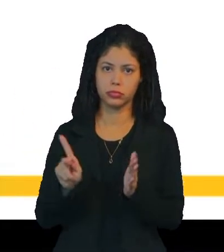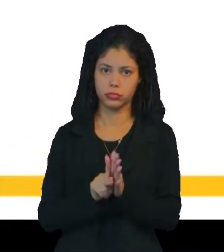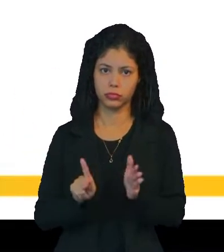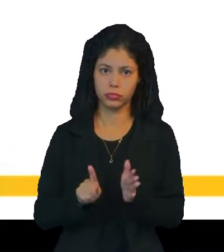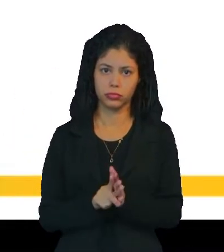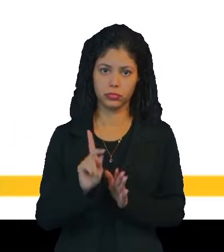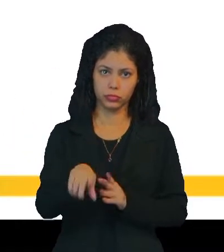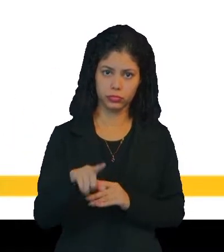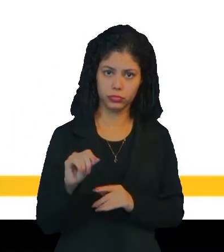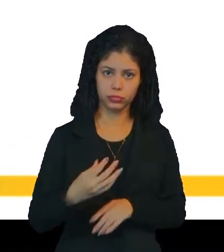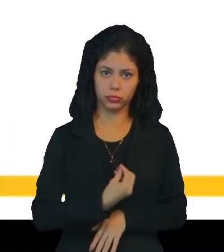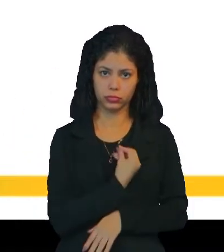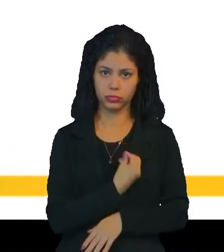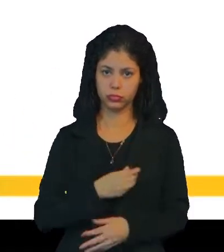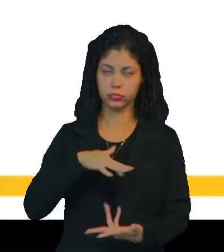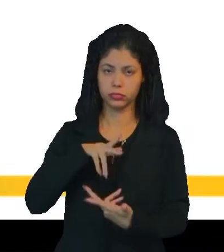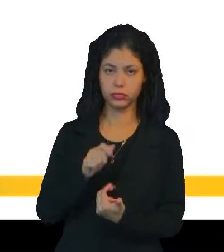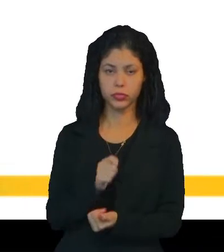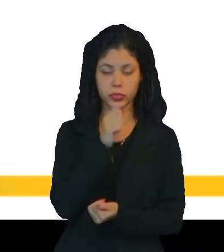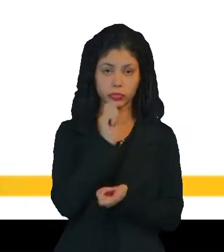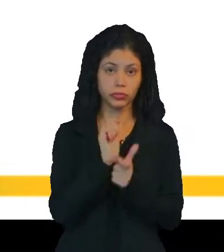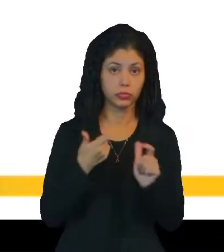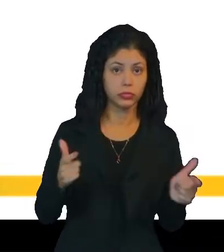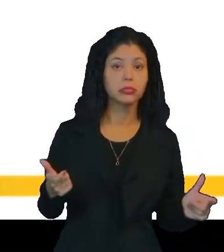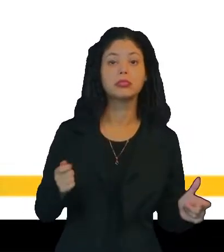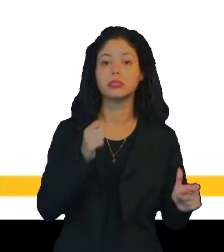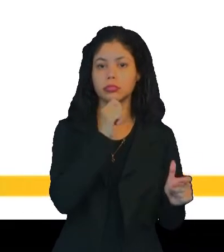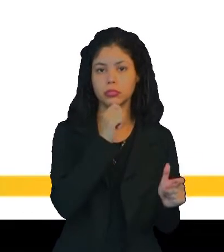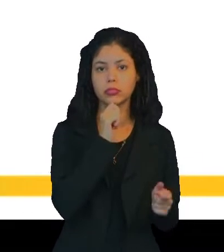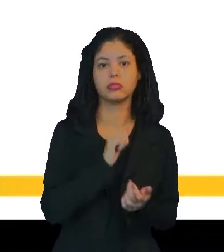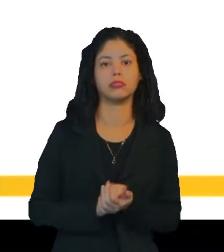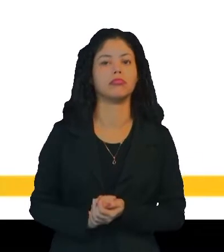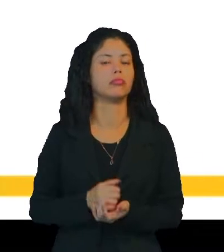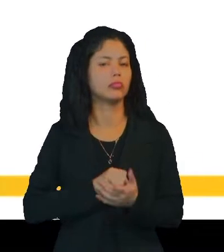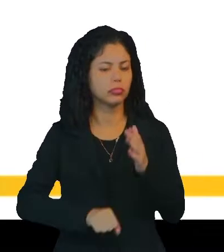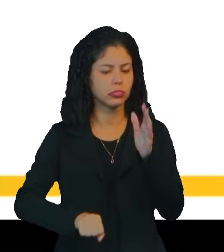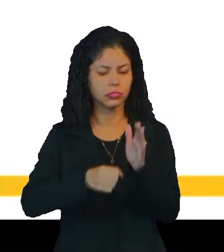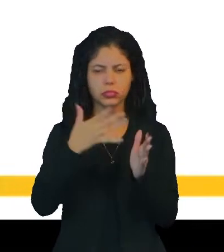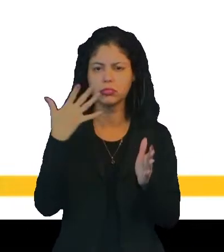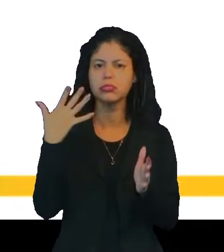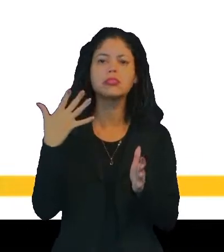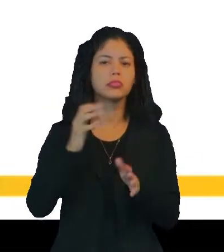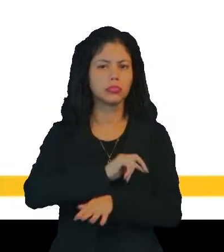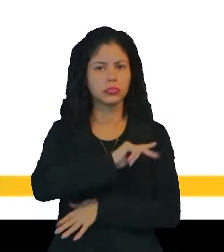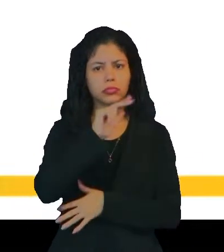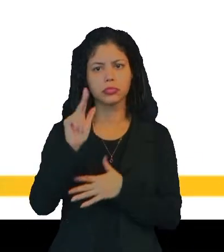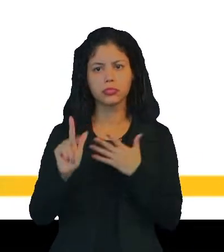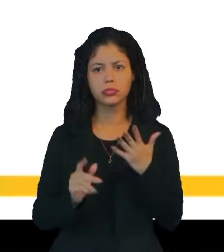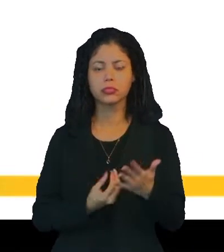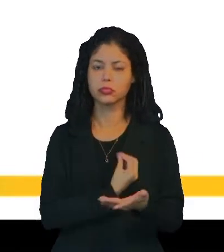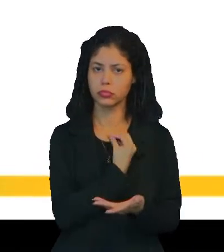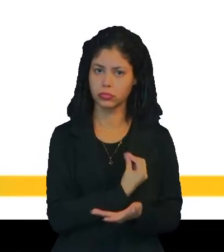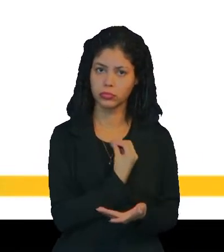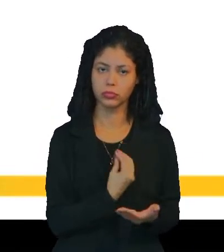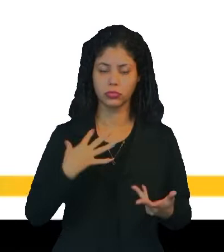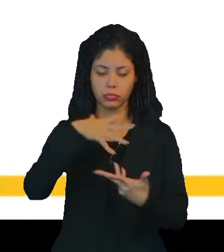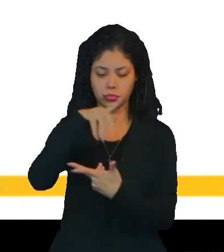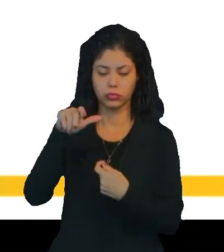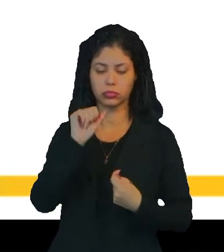evidente que a chance de existir vida fora da Terra é muito grande, diante das bilhões de possibilidades de planetas presentes na